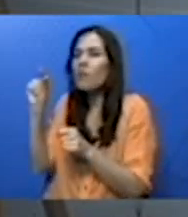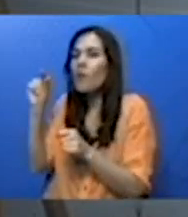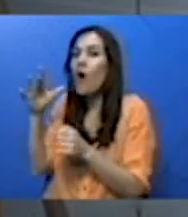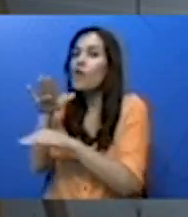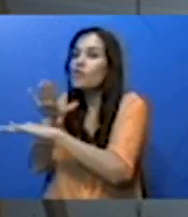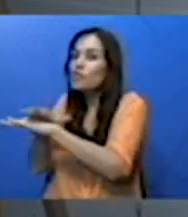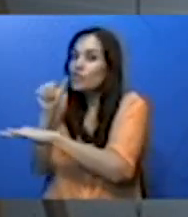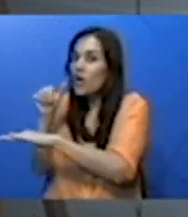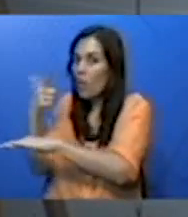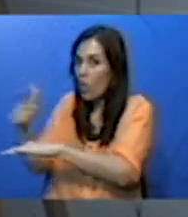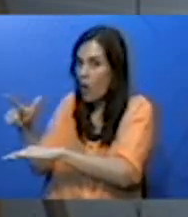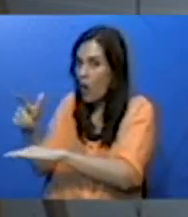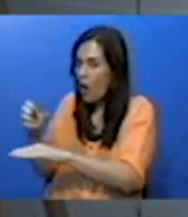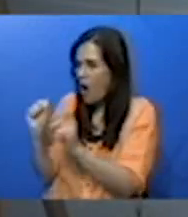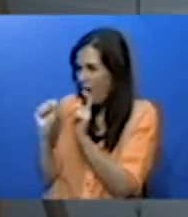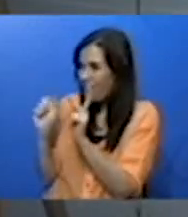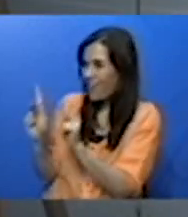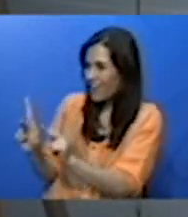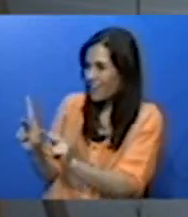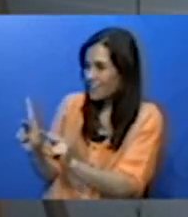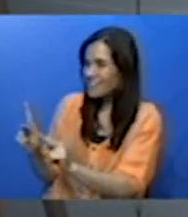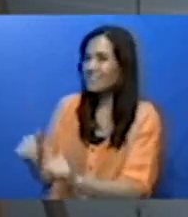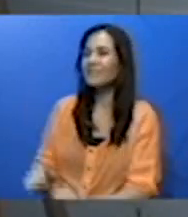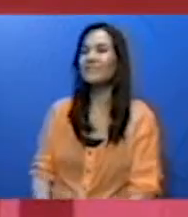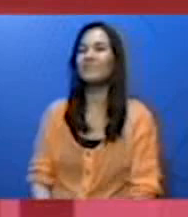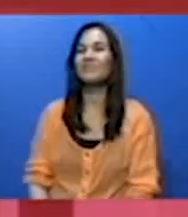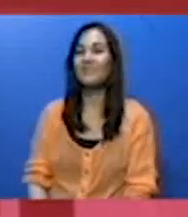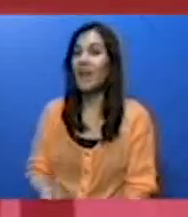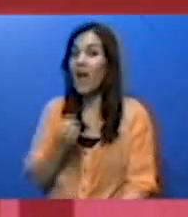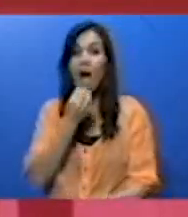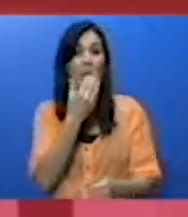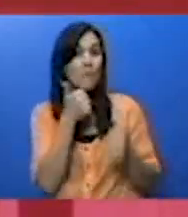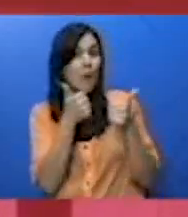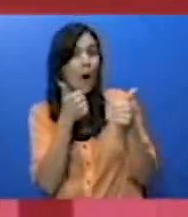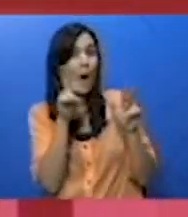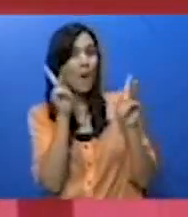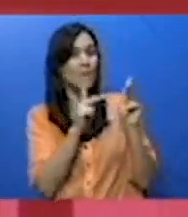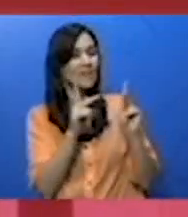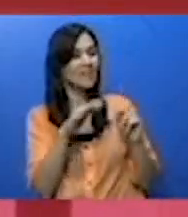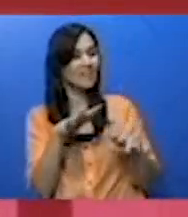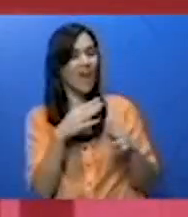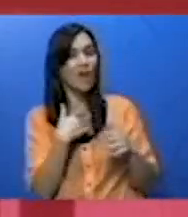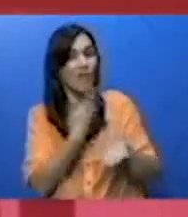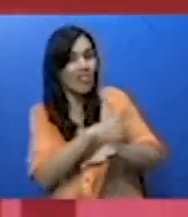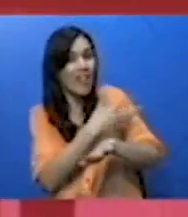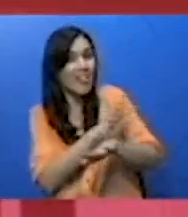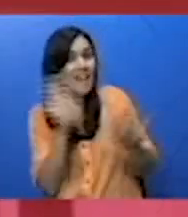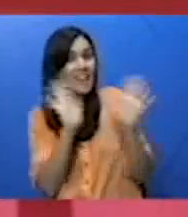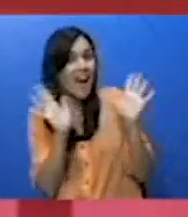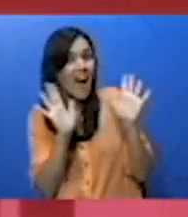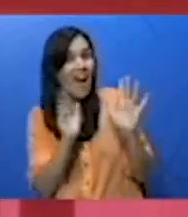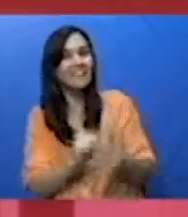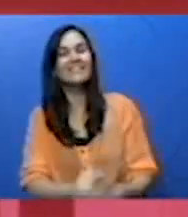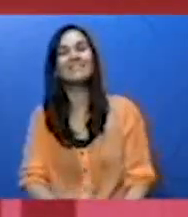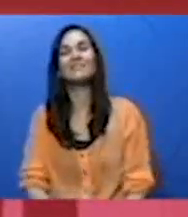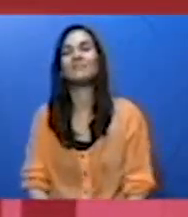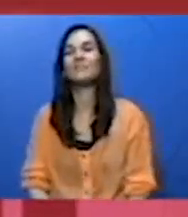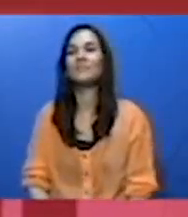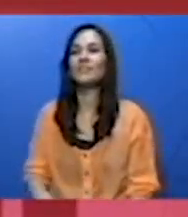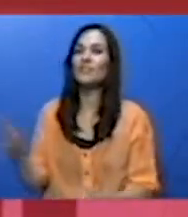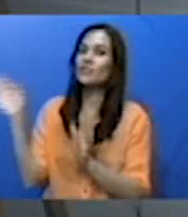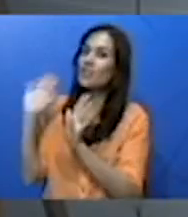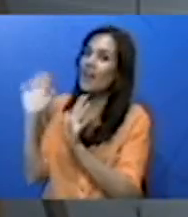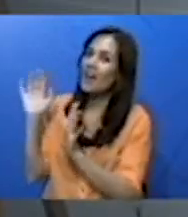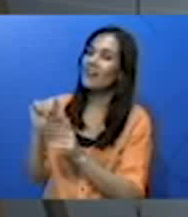chamo para recitar um poema para a turma do terceiro ano, ok? Tá bom, professora. Eu vou lá treinar, então. Então tchau, tá, até mais. Tchau, tchau,